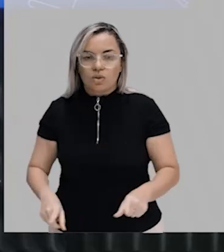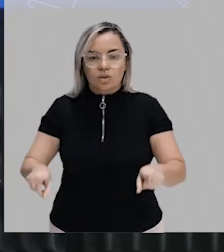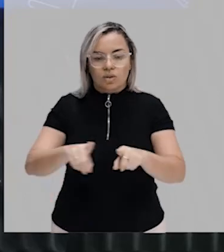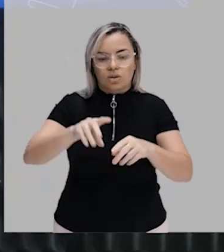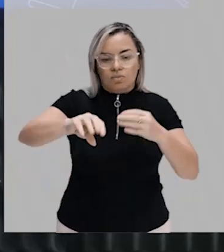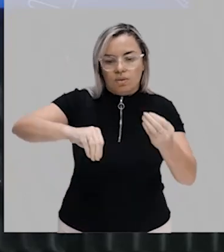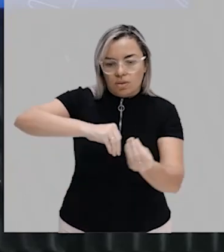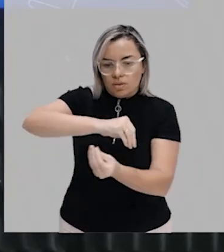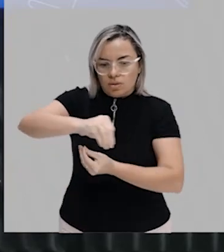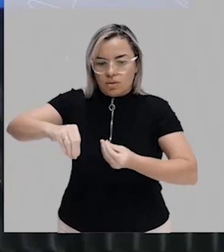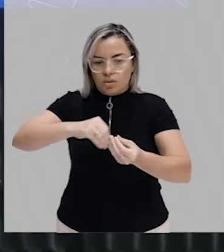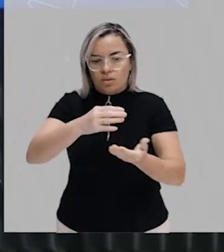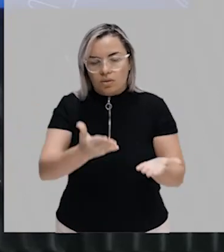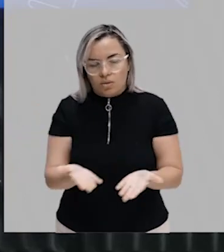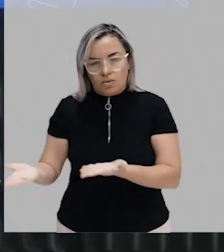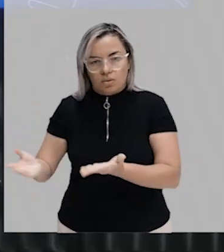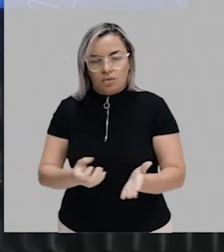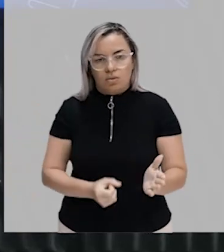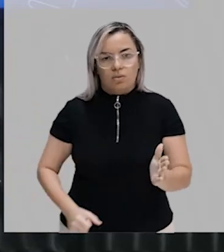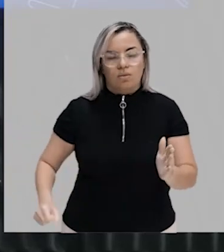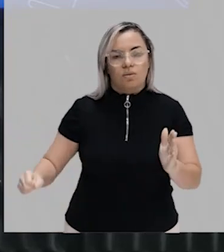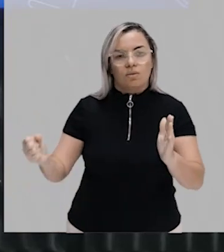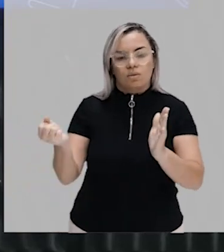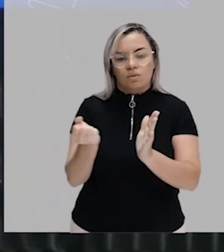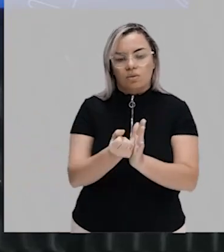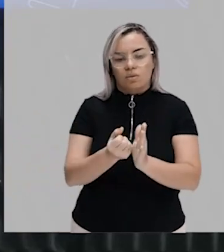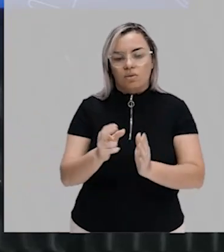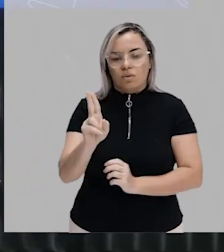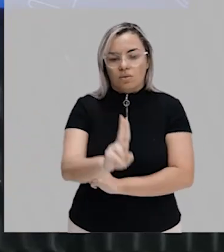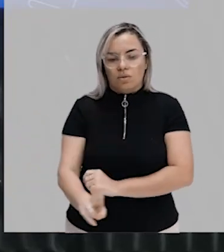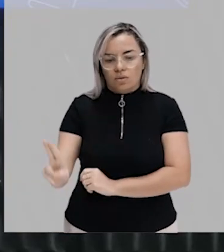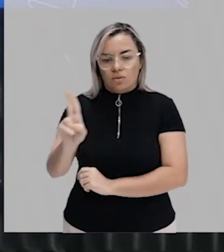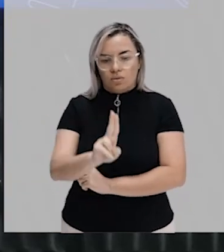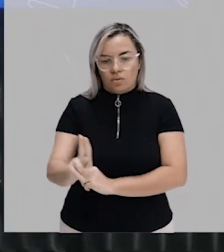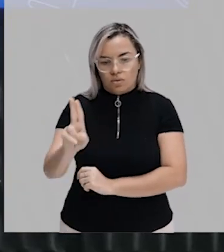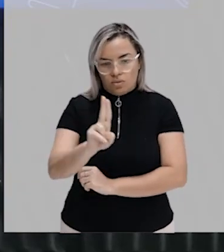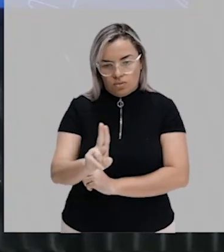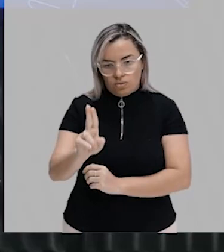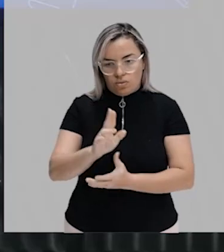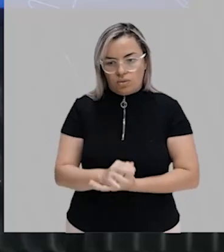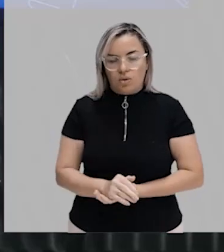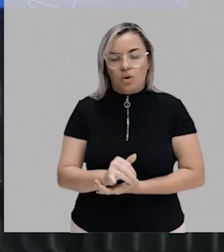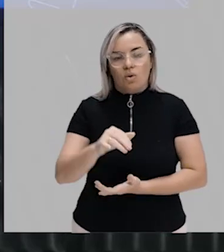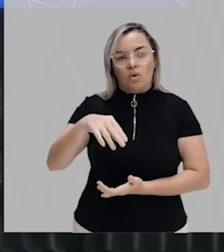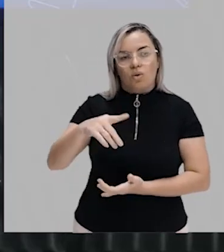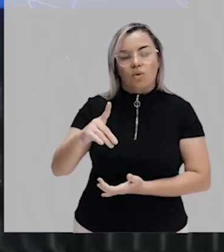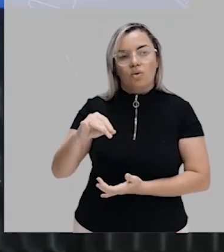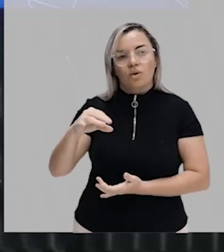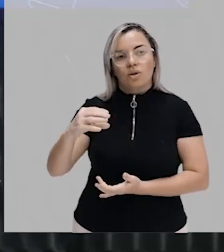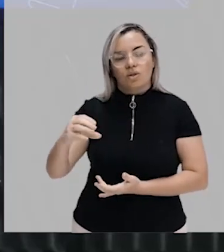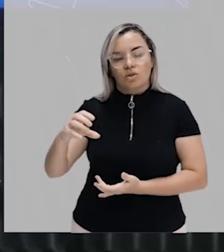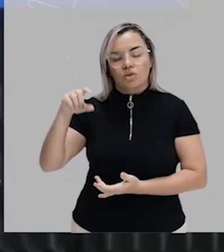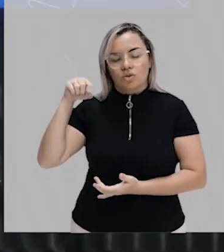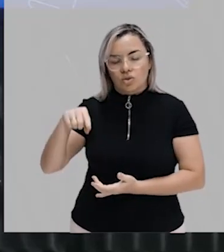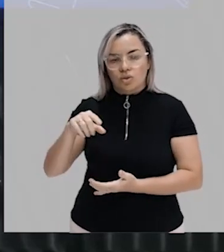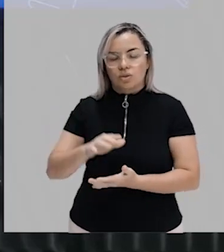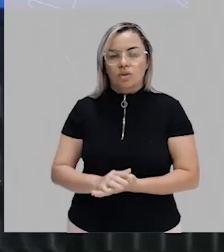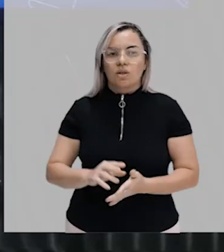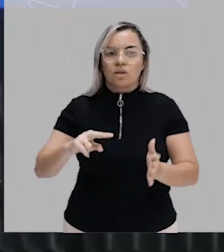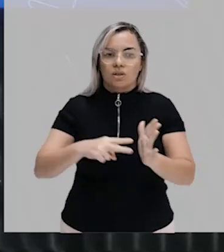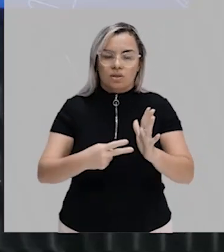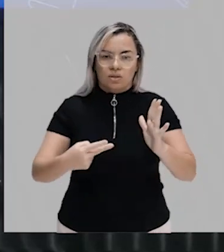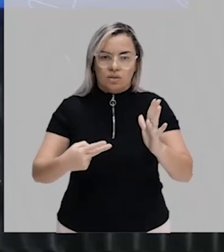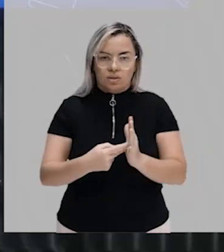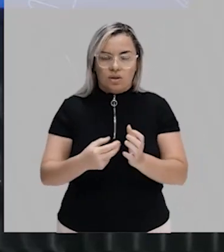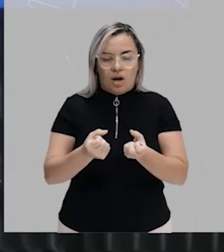simbologia que nós vamos utilizar vai ser a seguinte, o índice 1, ok? Vai representar sempre o